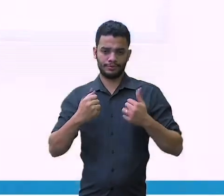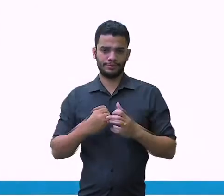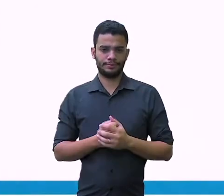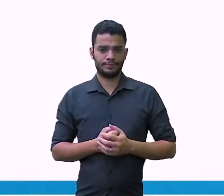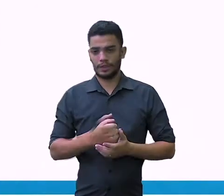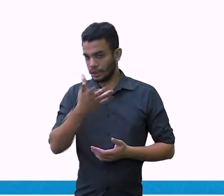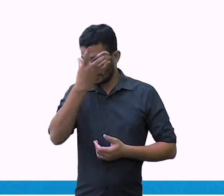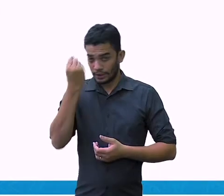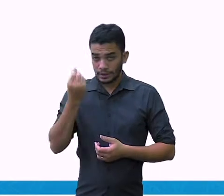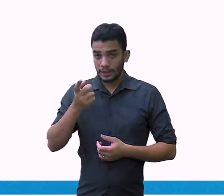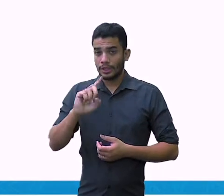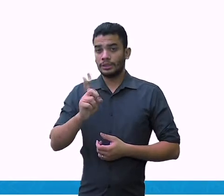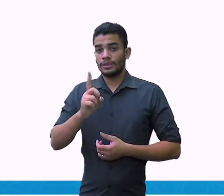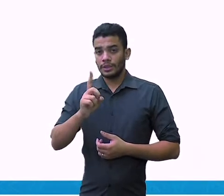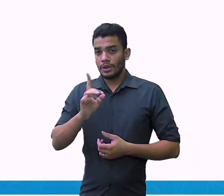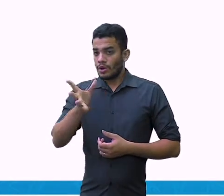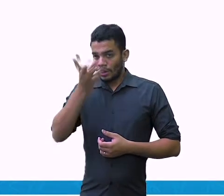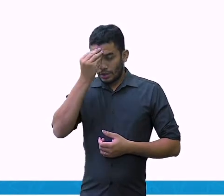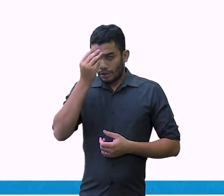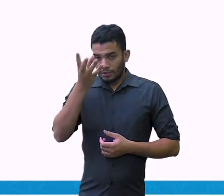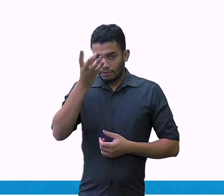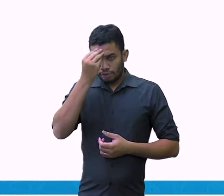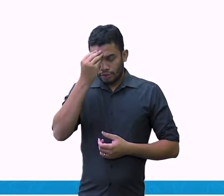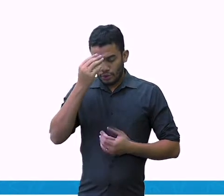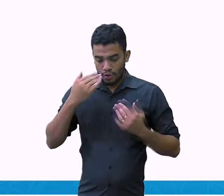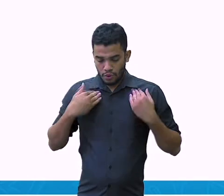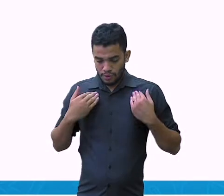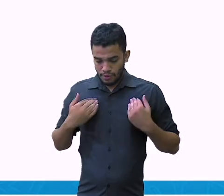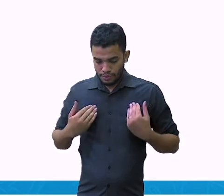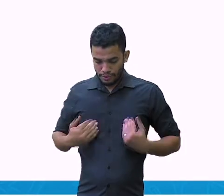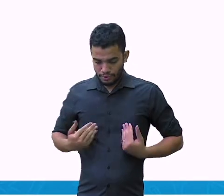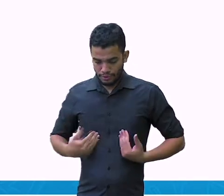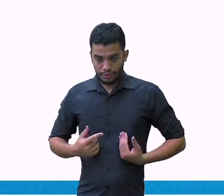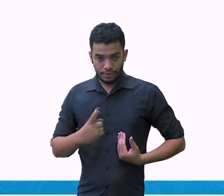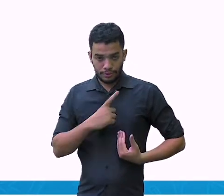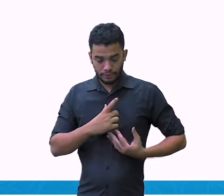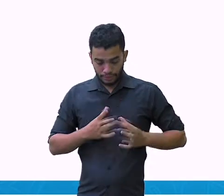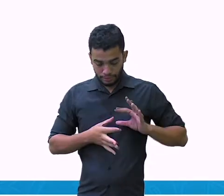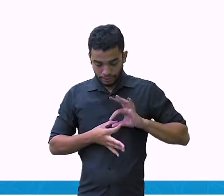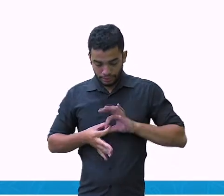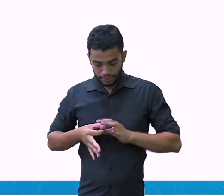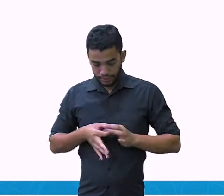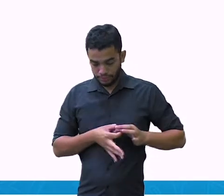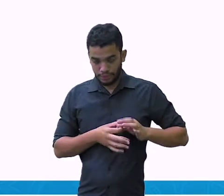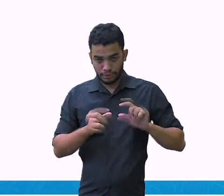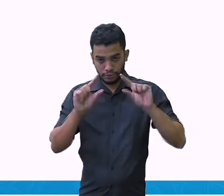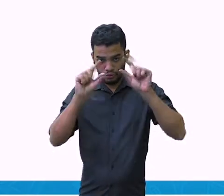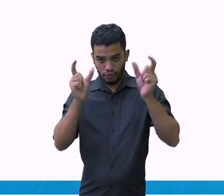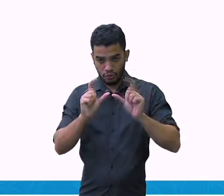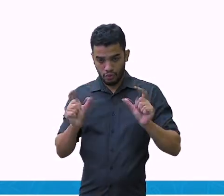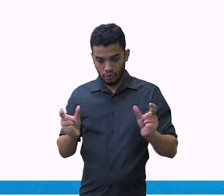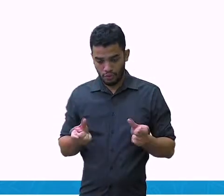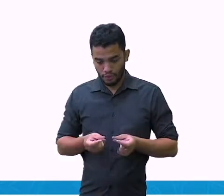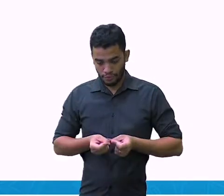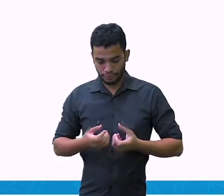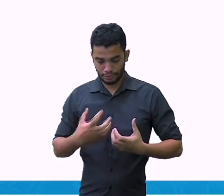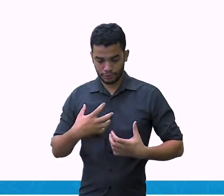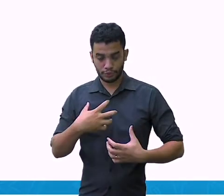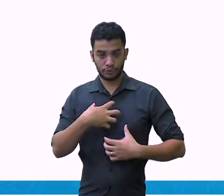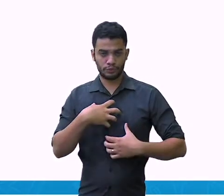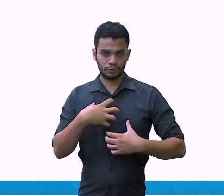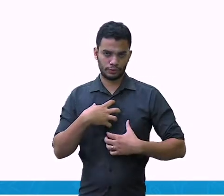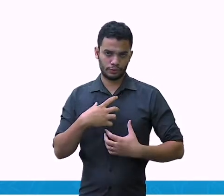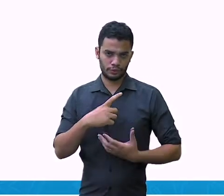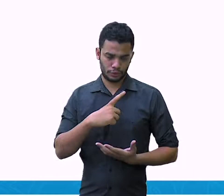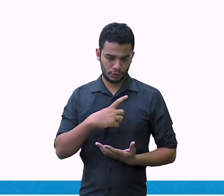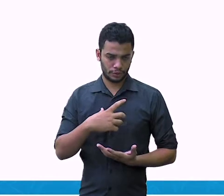de estruturas que funcionam de maneira harmoniosa para o bem-estar do organismo como um todo. Mas